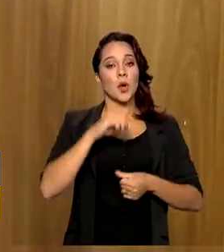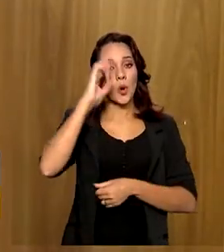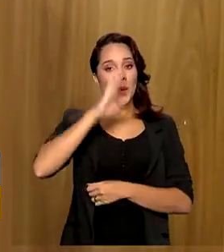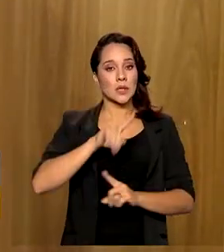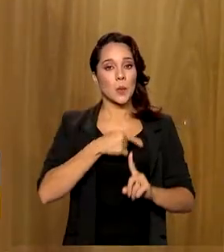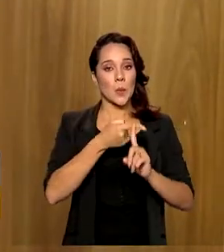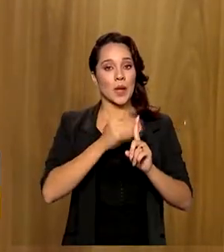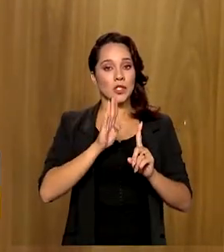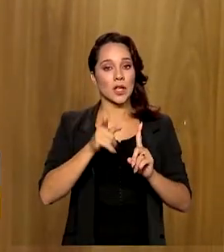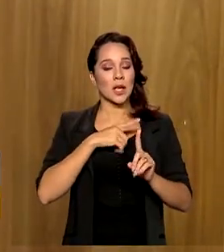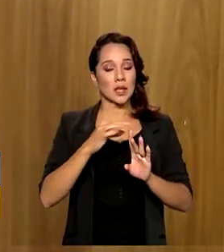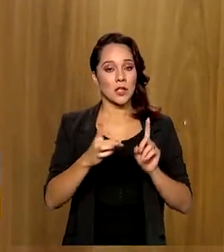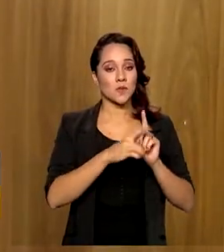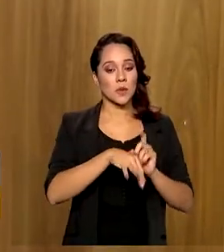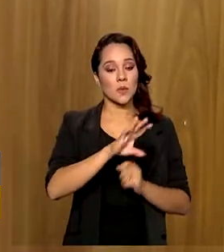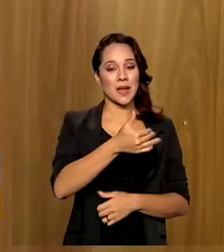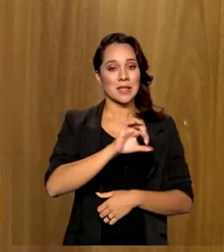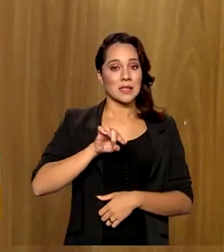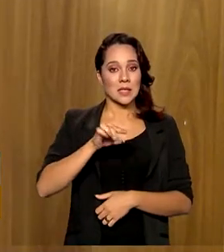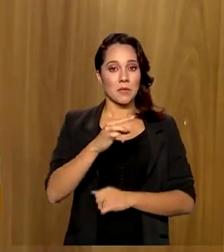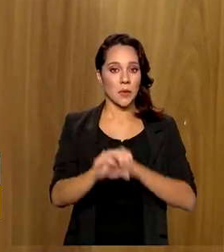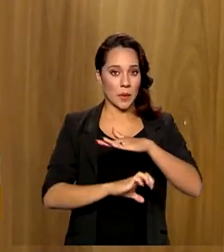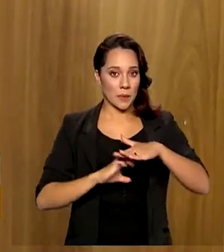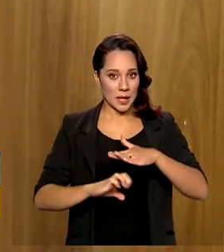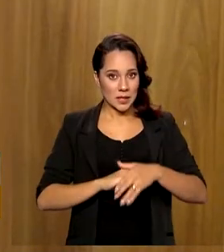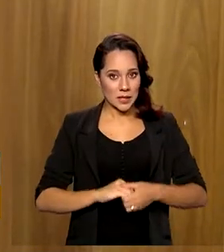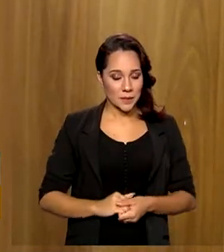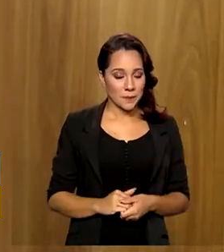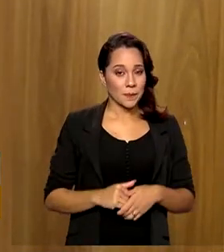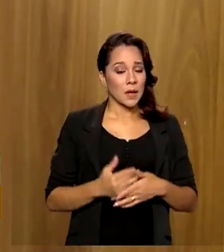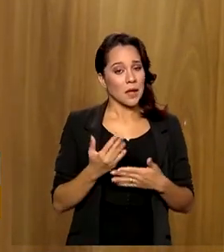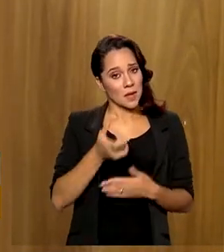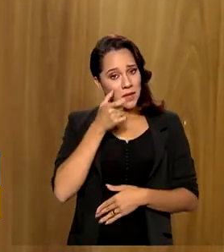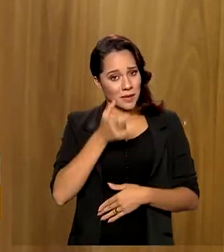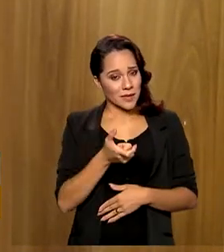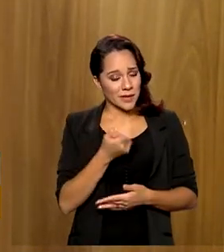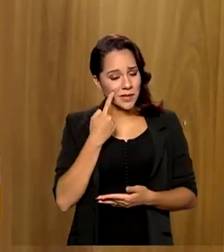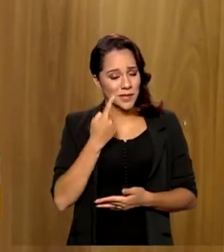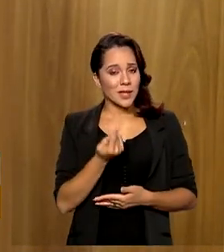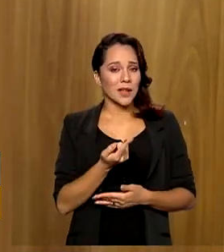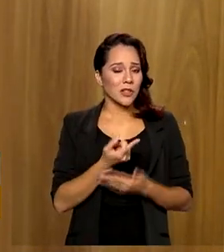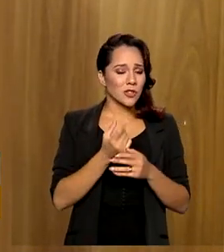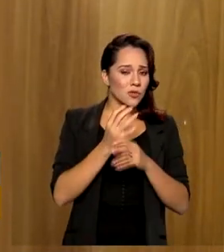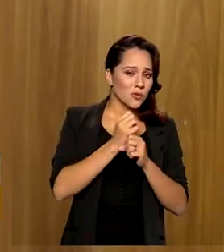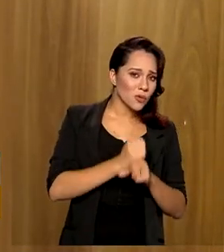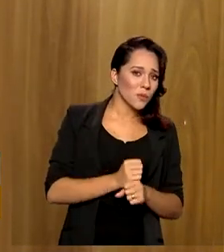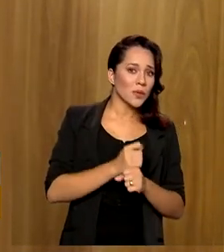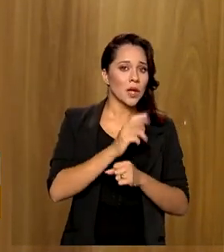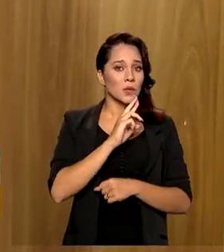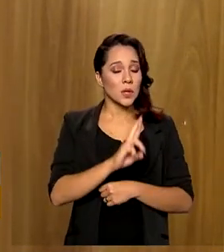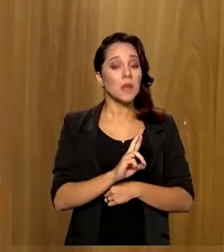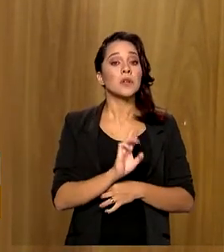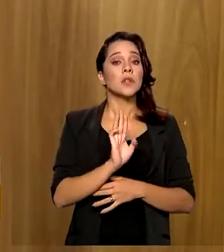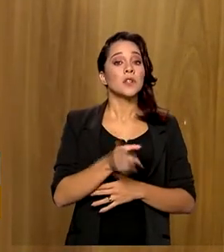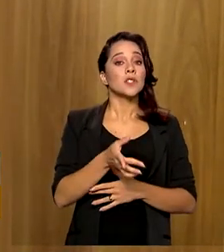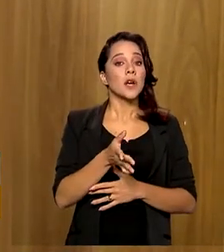já fechou o atendimento de mais de 100 mil empresas. E o interessante é notar que nos aferimentos que a gente fez os resultados, a gente já tem um